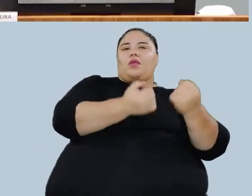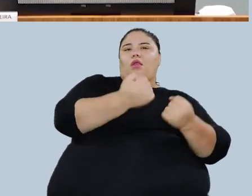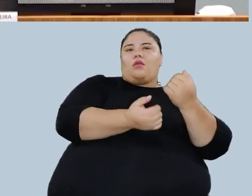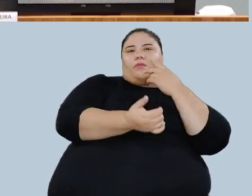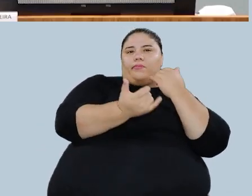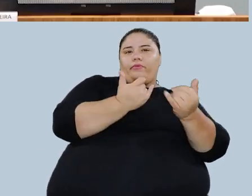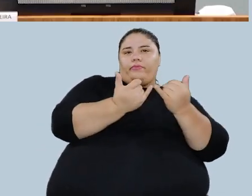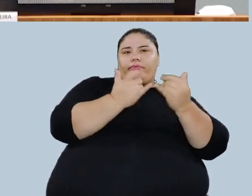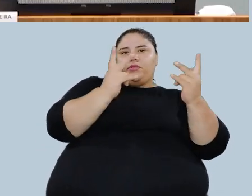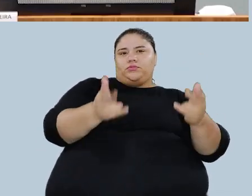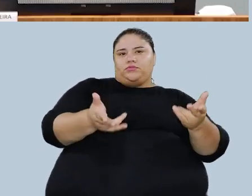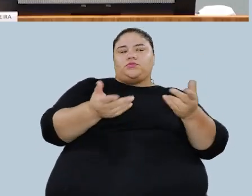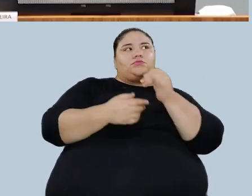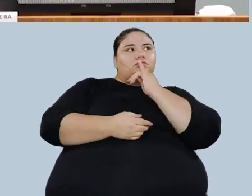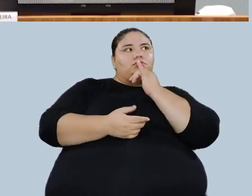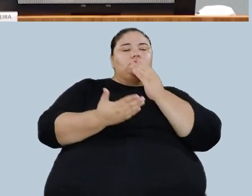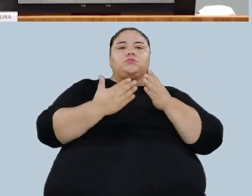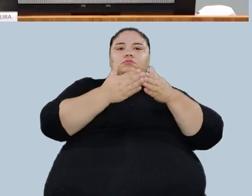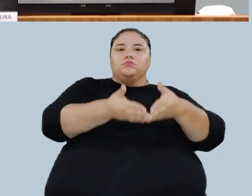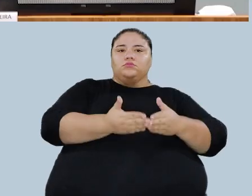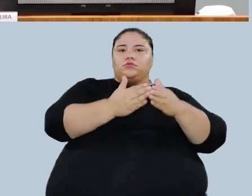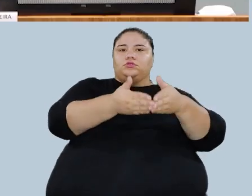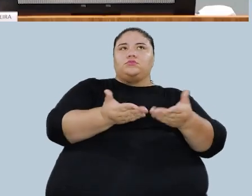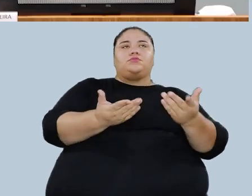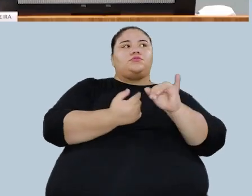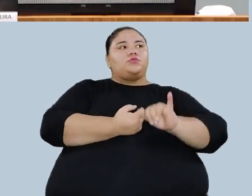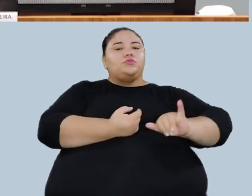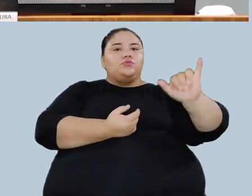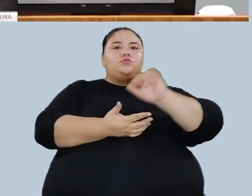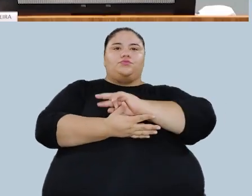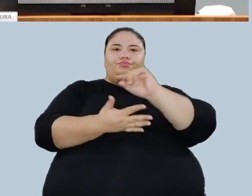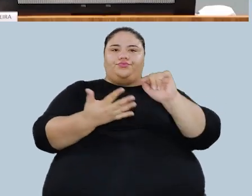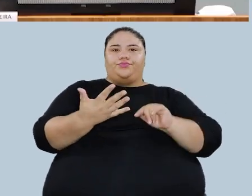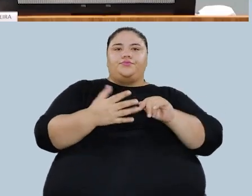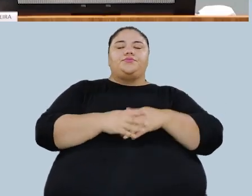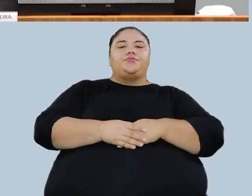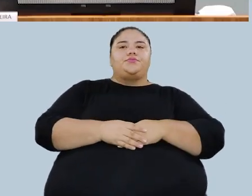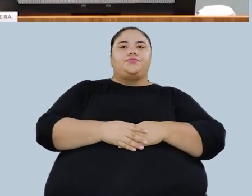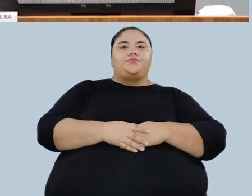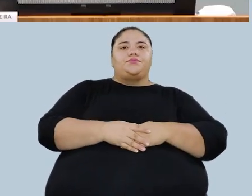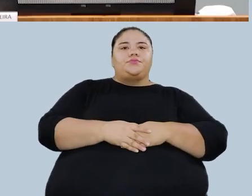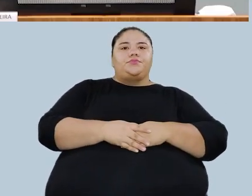automóveis, como eu disse há pouco, ou de navios e aeronaves e etc. Então,